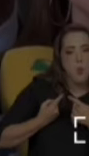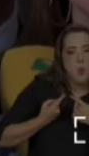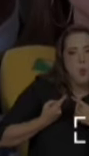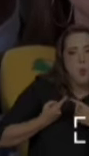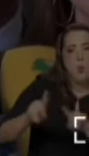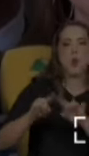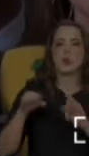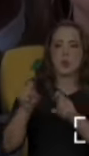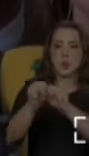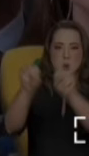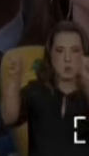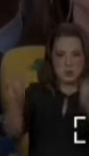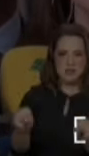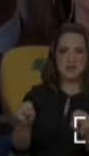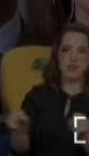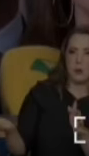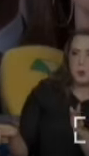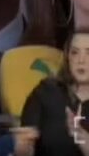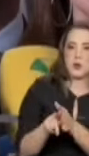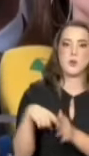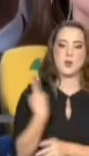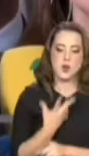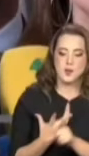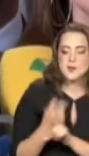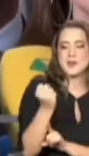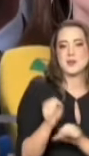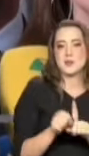metamodelo. E as consequências de uma guerra.